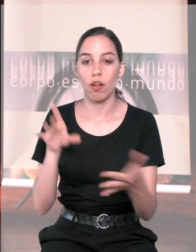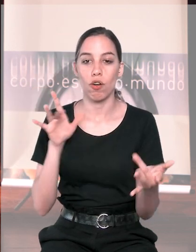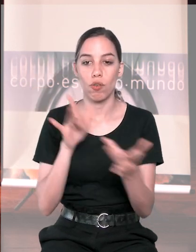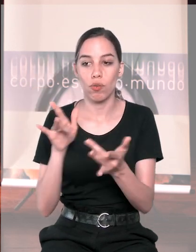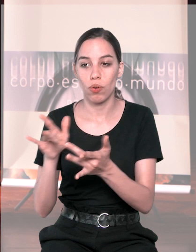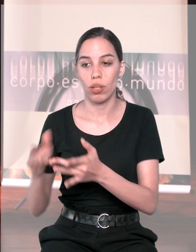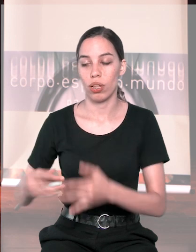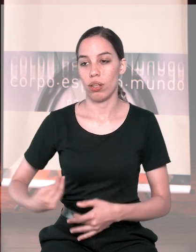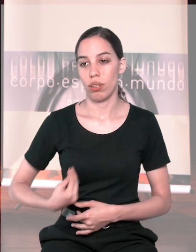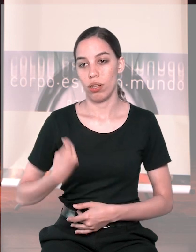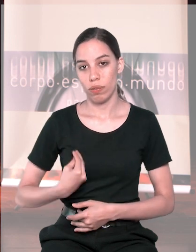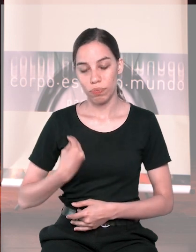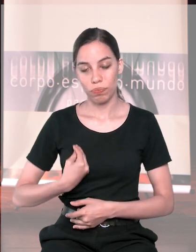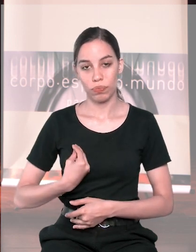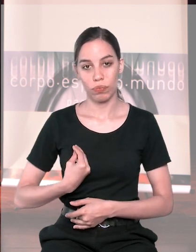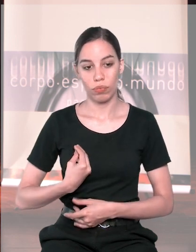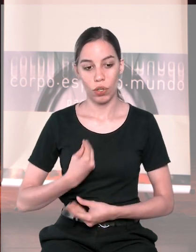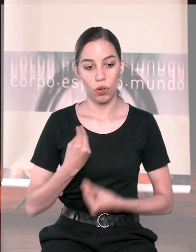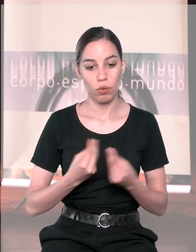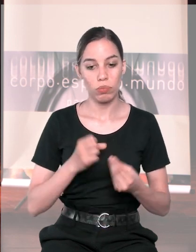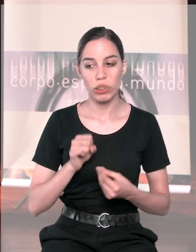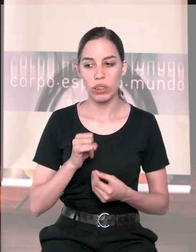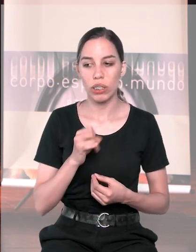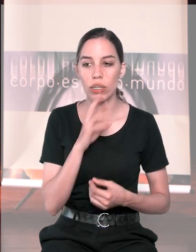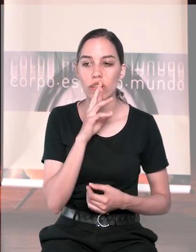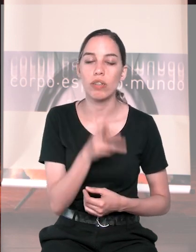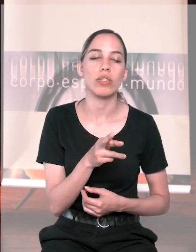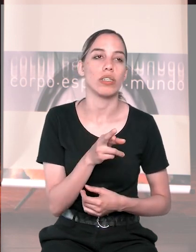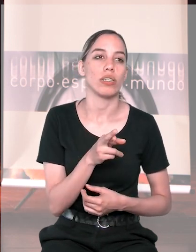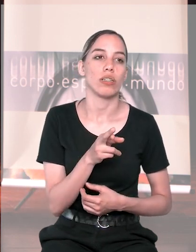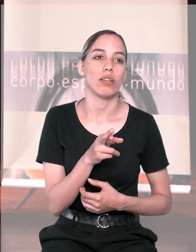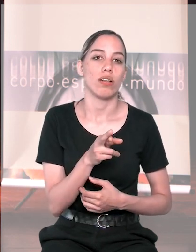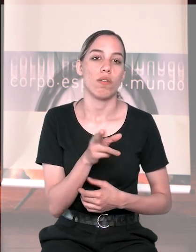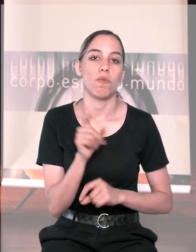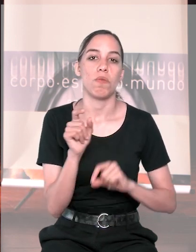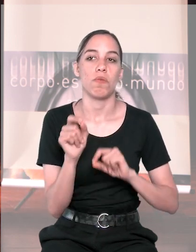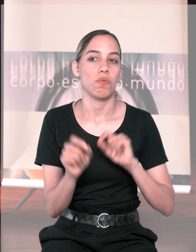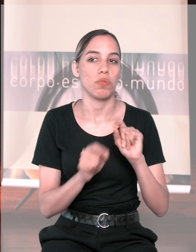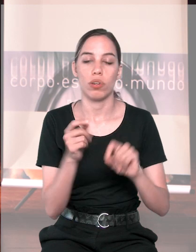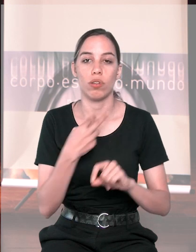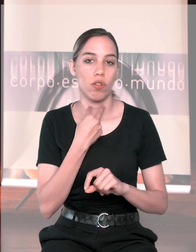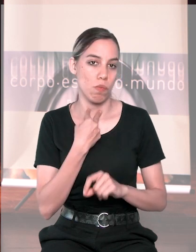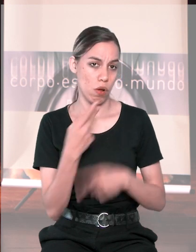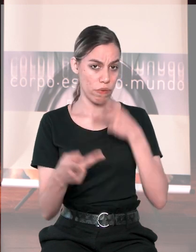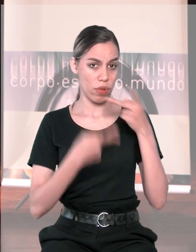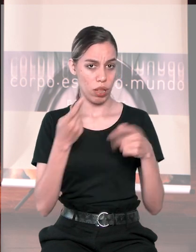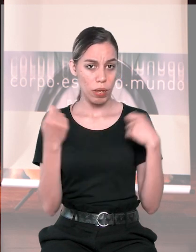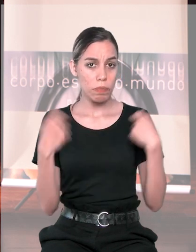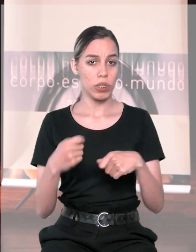contato furioso da existência. Como se Valéry respondesse a Wittgenstein dizendo: o que não se pode